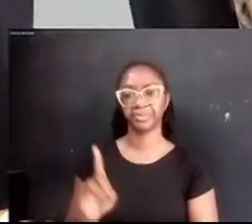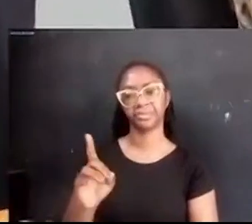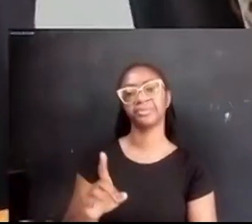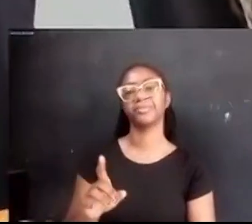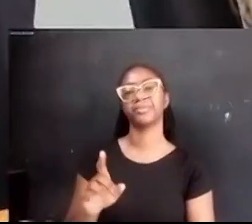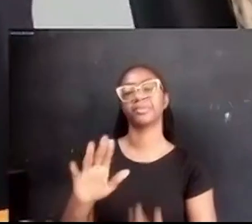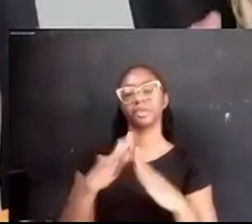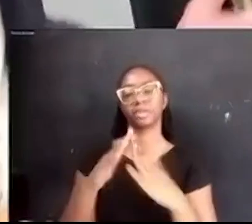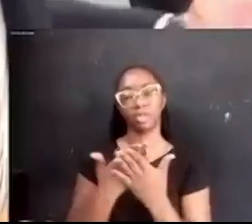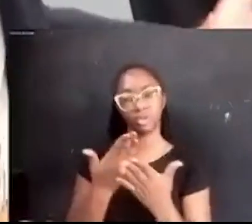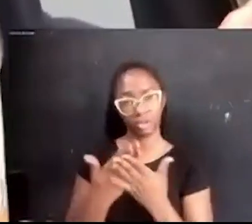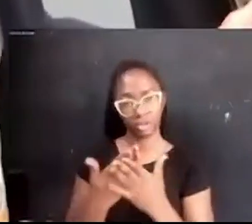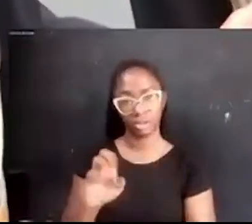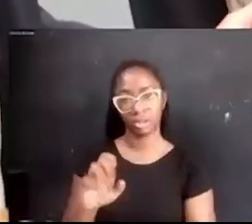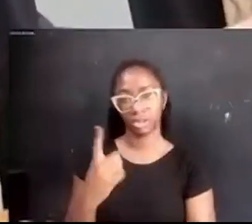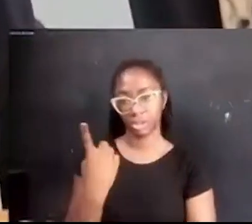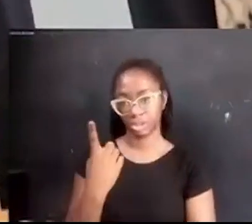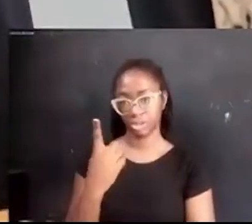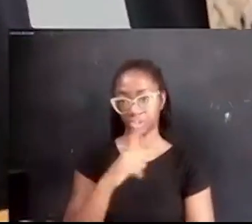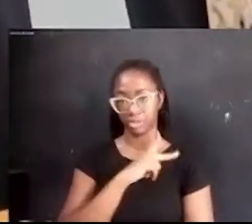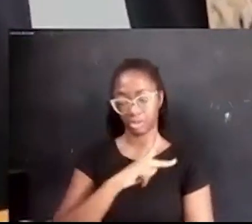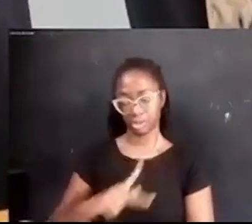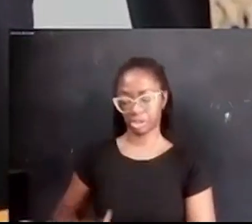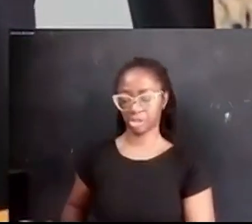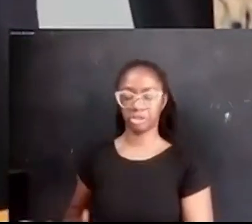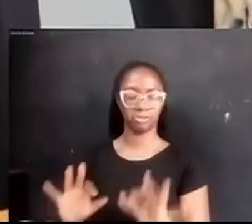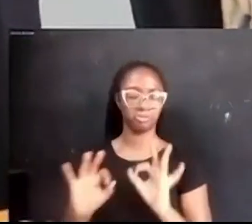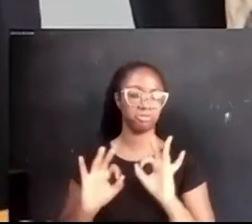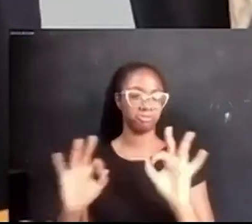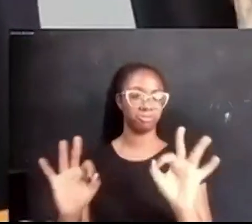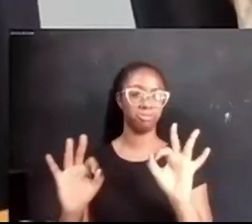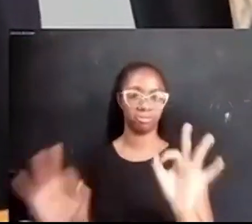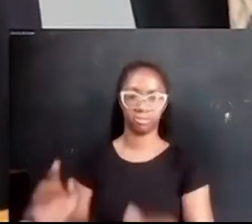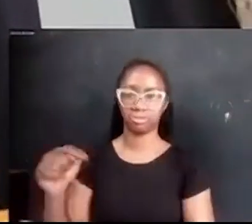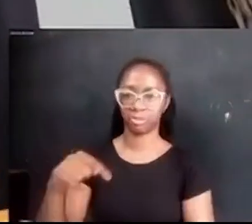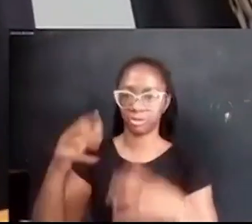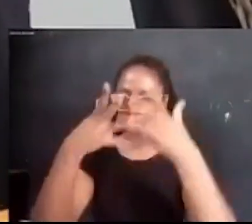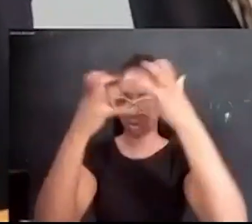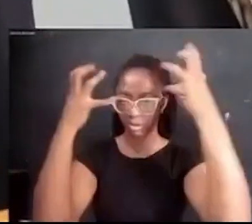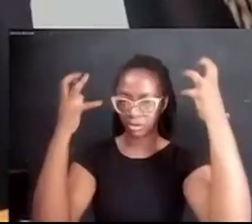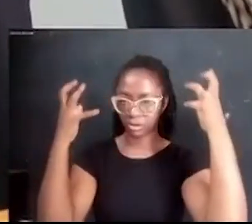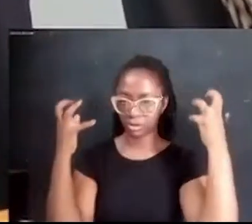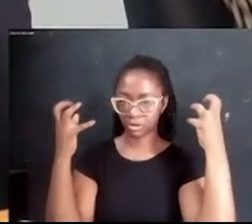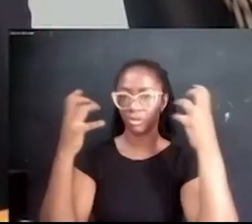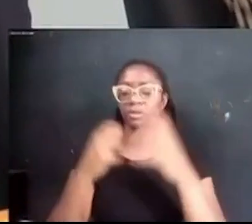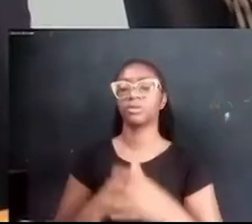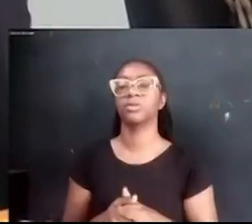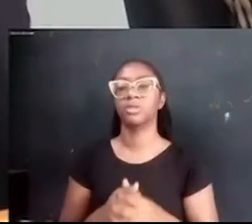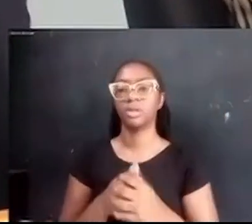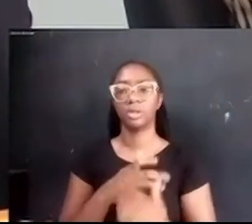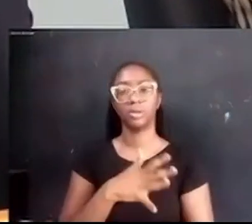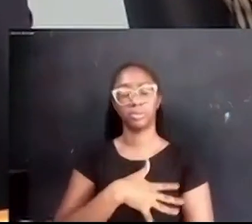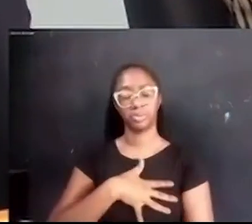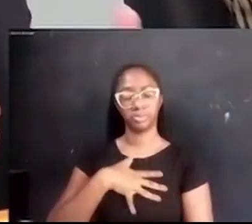ex-presidente, recente ex-presidente desta corte. É um privilégio muito grande